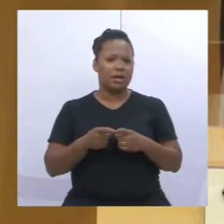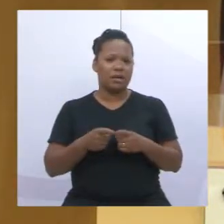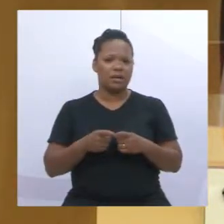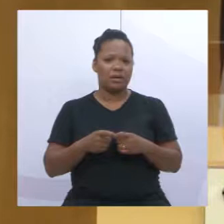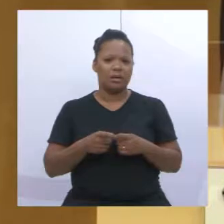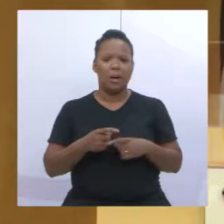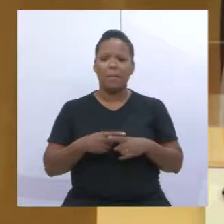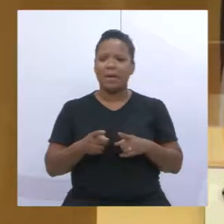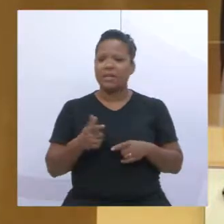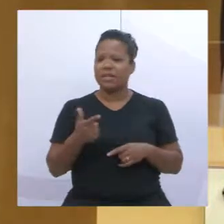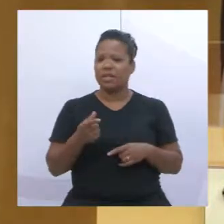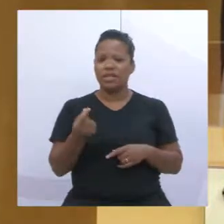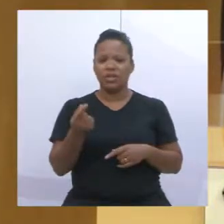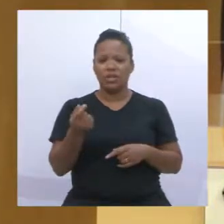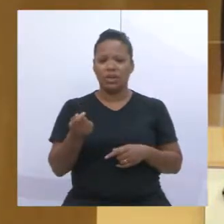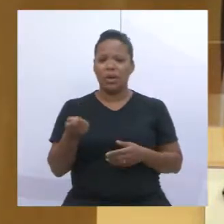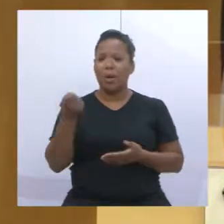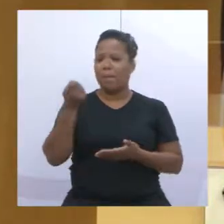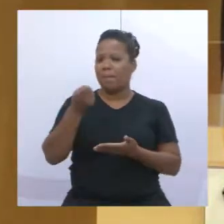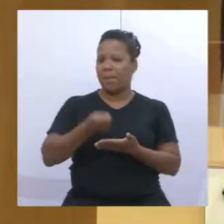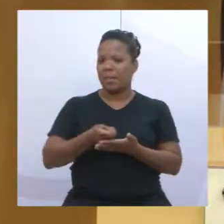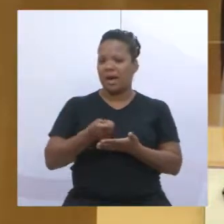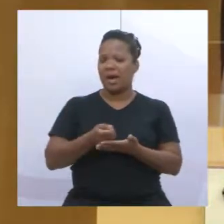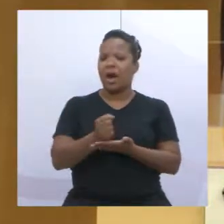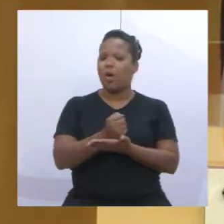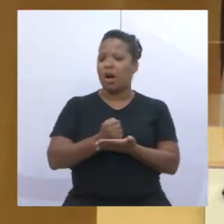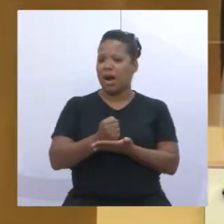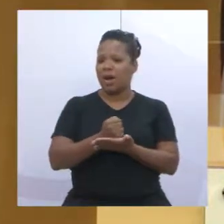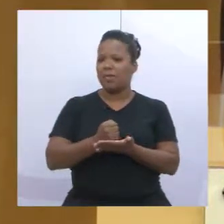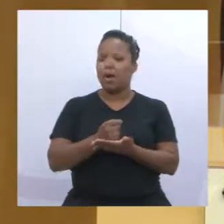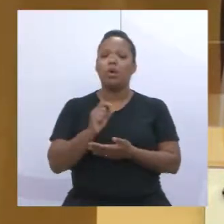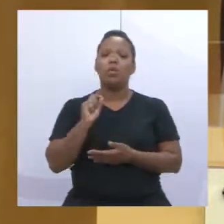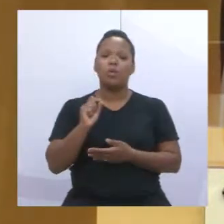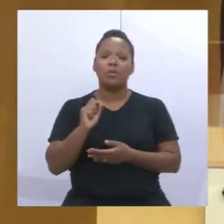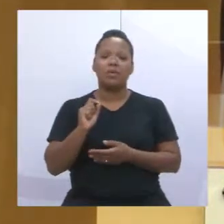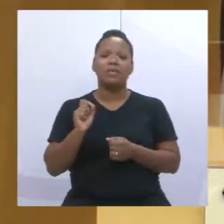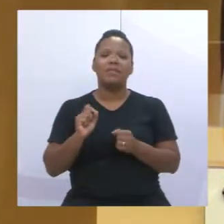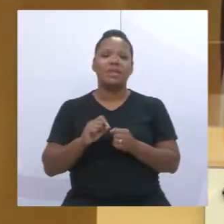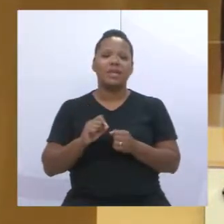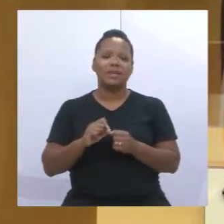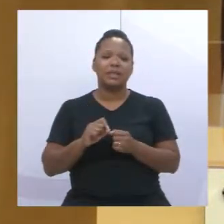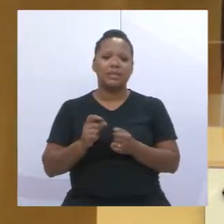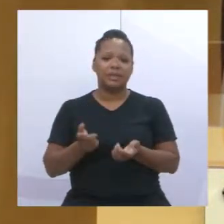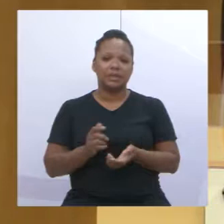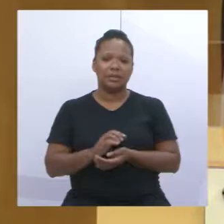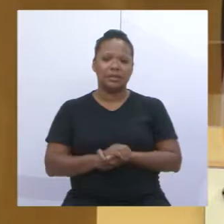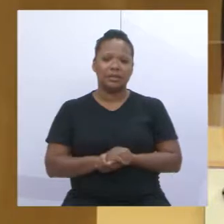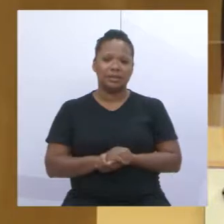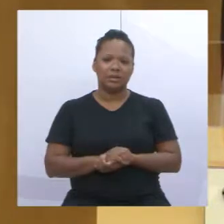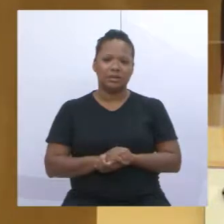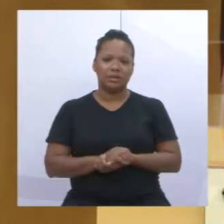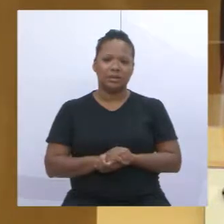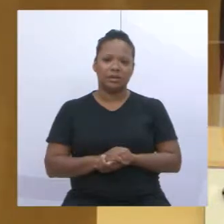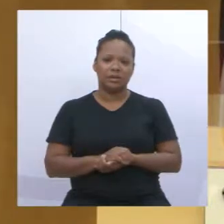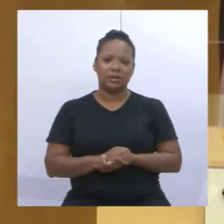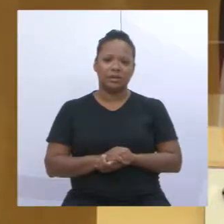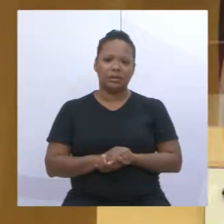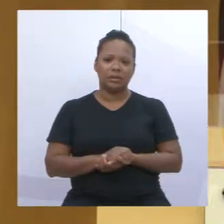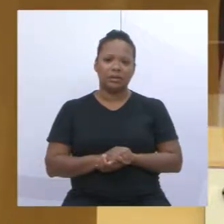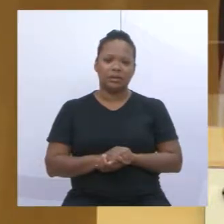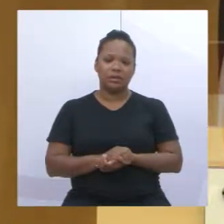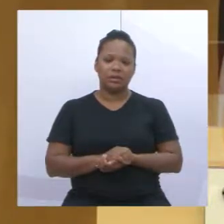ela não tem dinheiro para pagar essa medicação. Como ela faz? Ela pode, a lei,